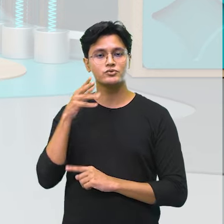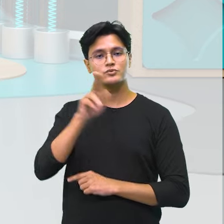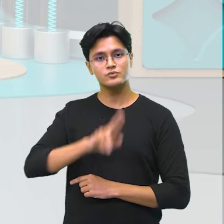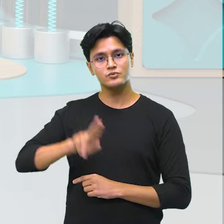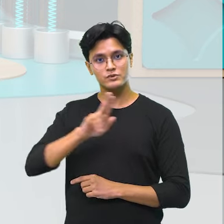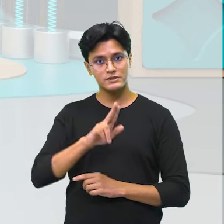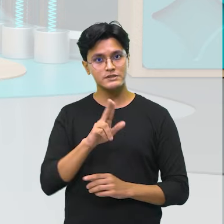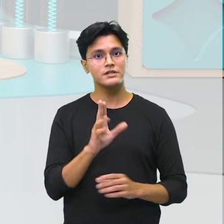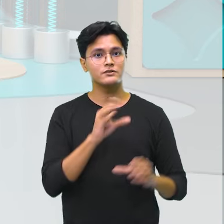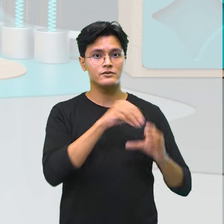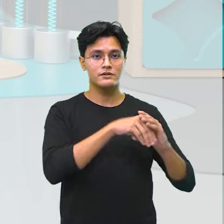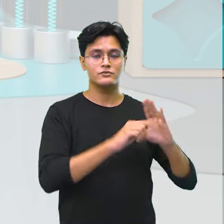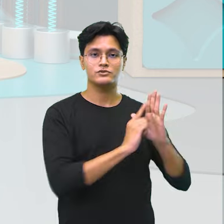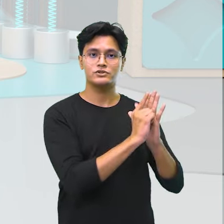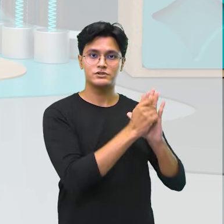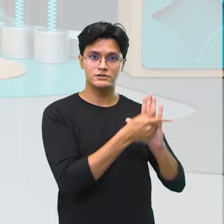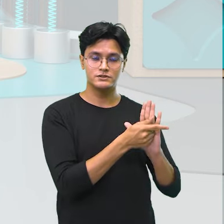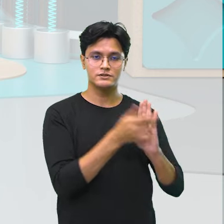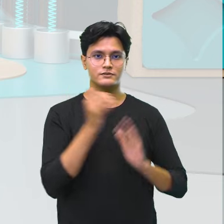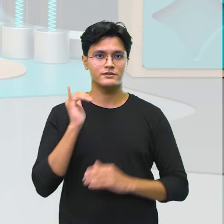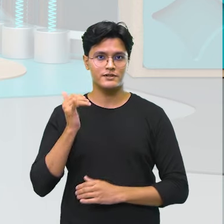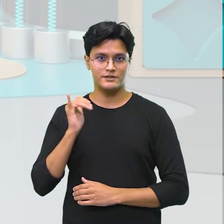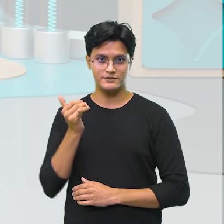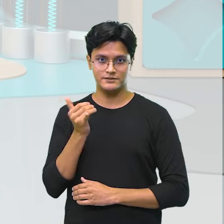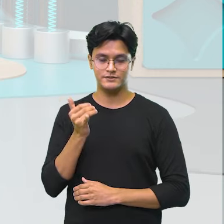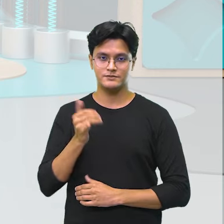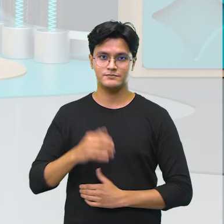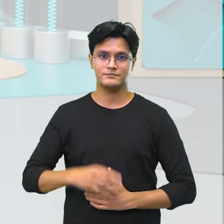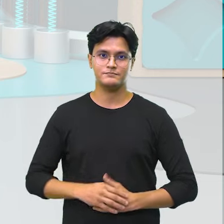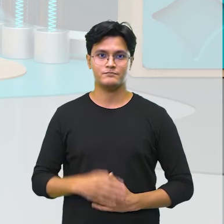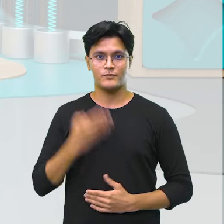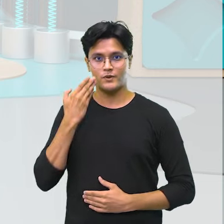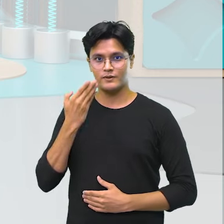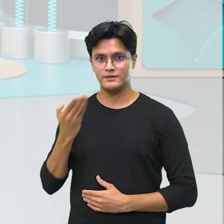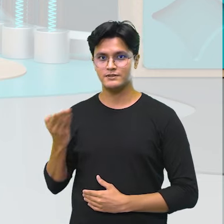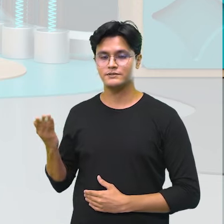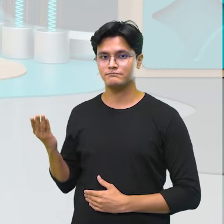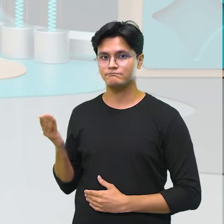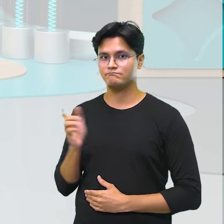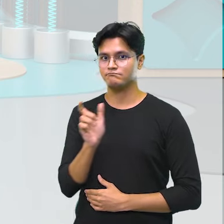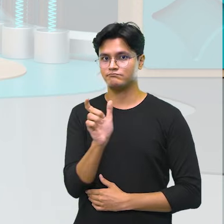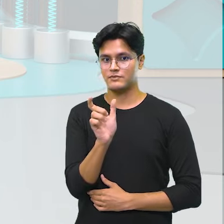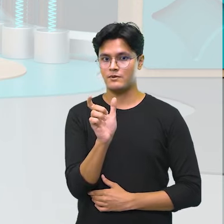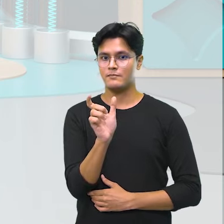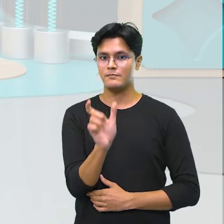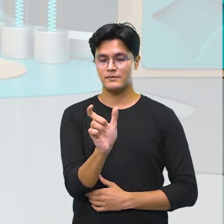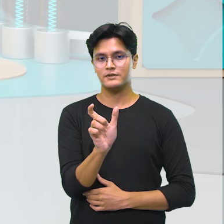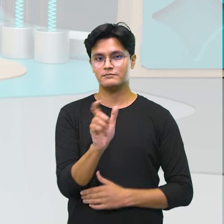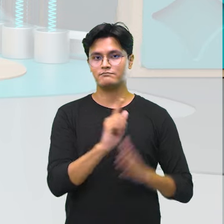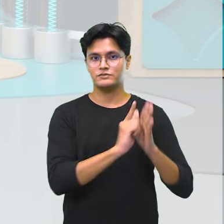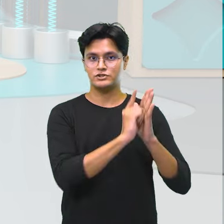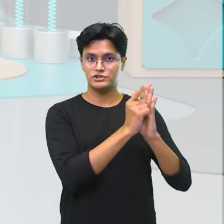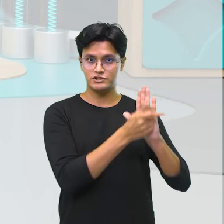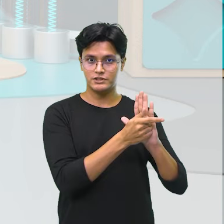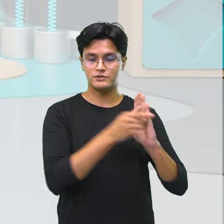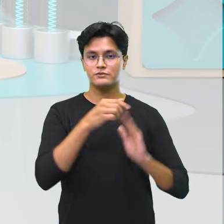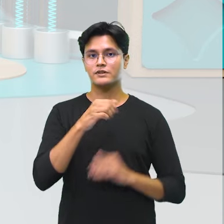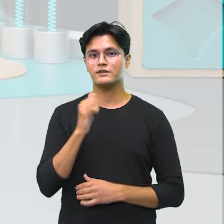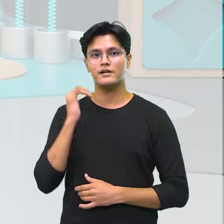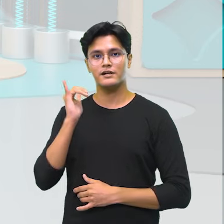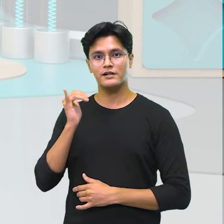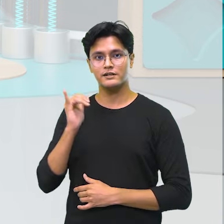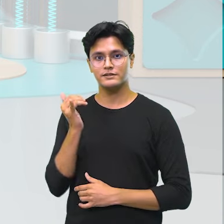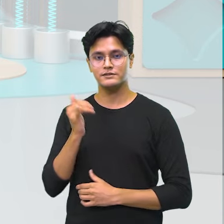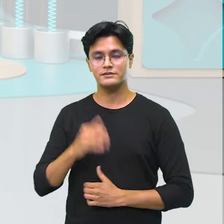no gênero narrativo, certo? Aí está aparecendo para vocês essa palavra em destaque, gênero narrativo.